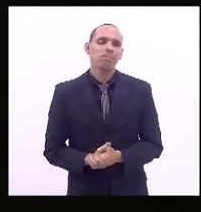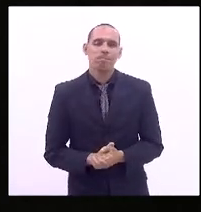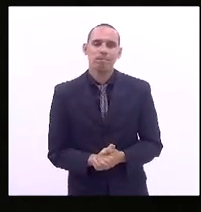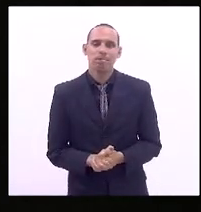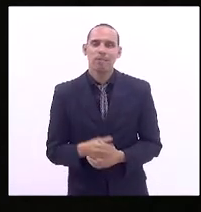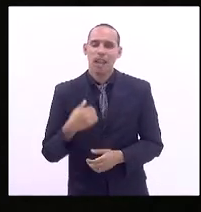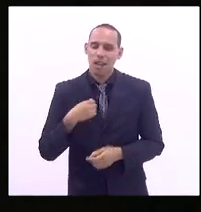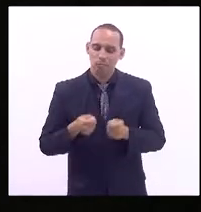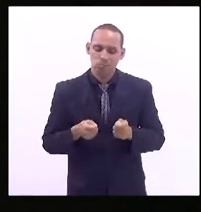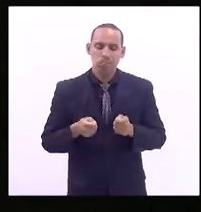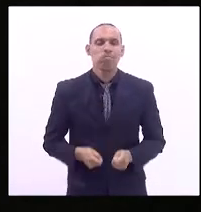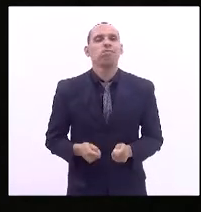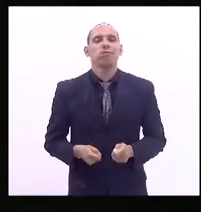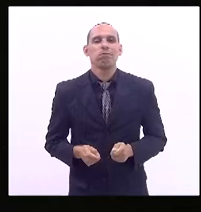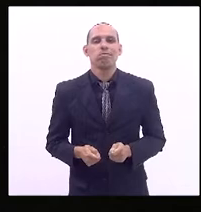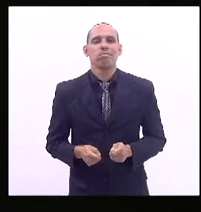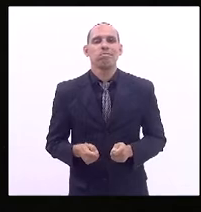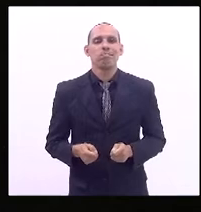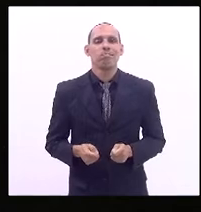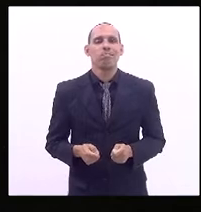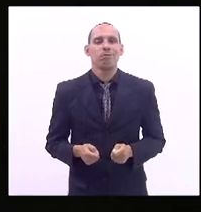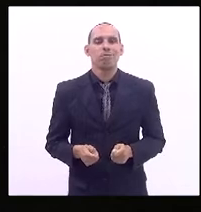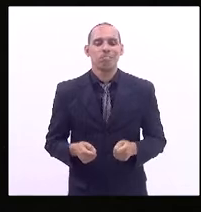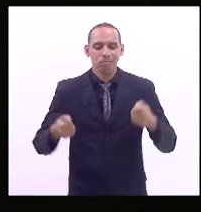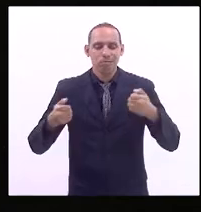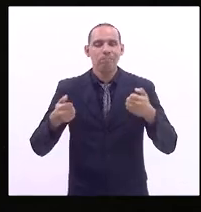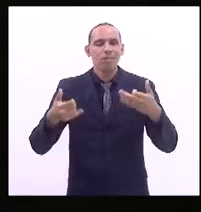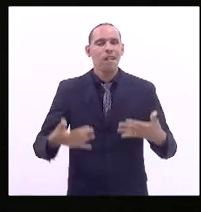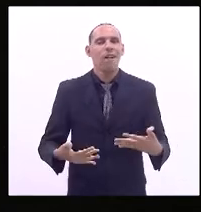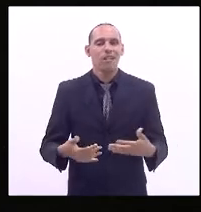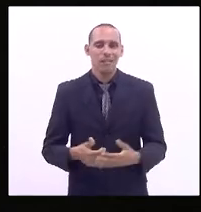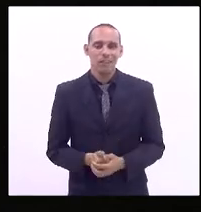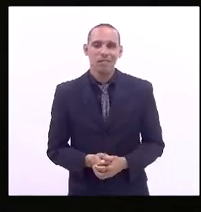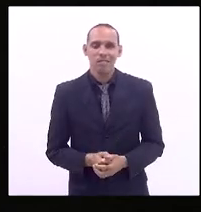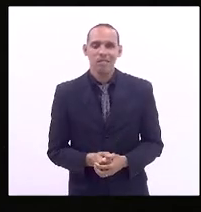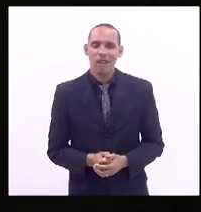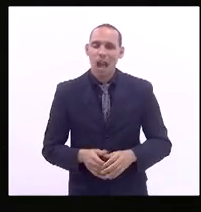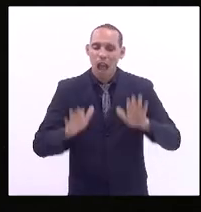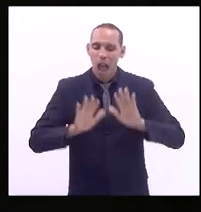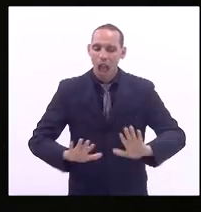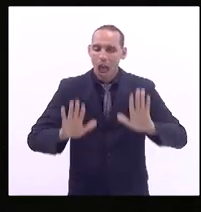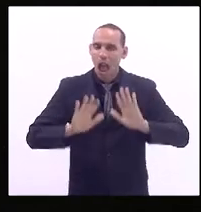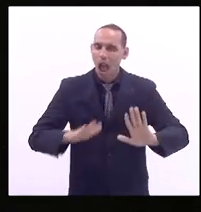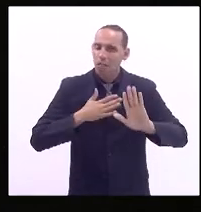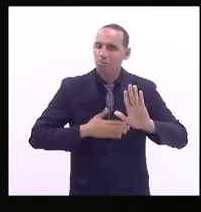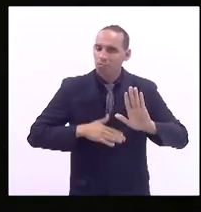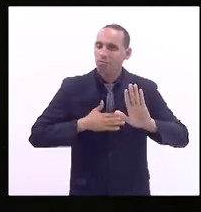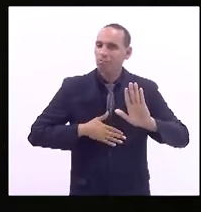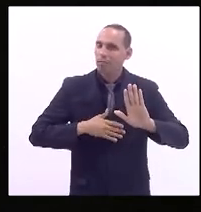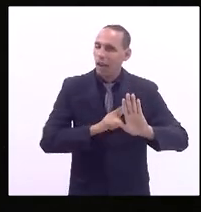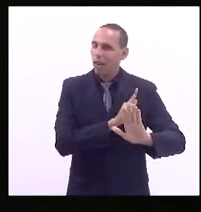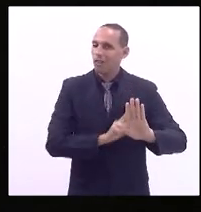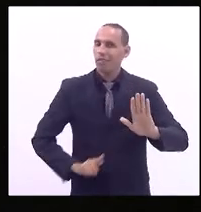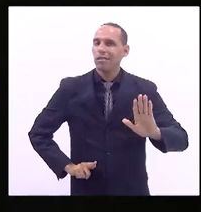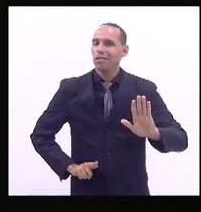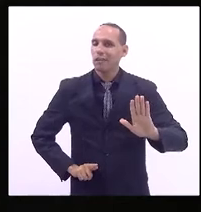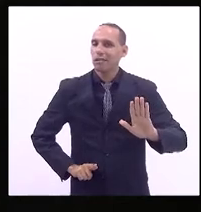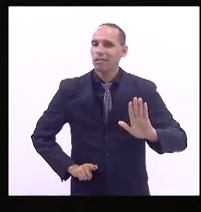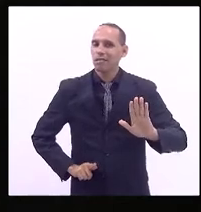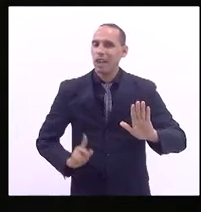queria me posicionar queria botar minha posição em relação a isso muita calma nessa hora Senhor Governador